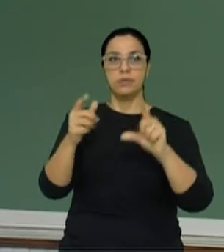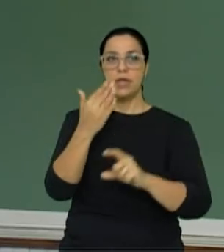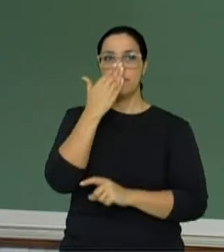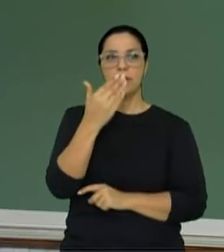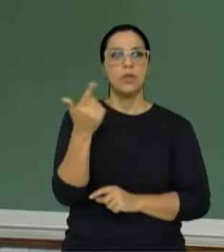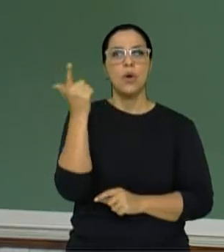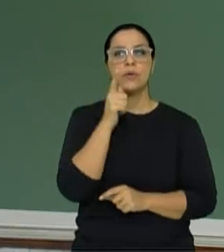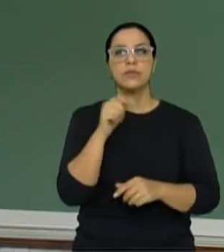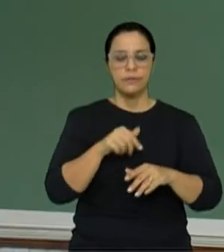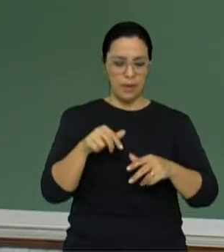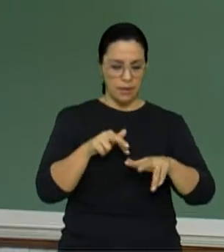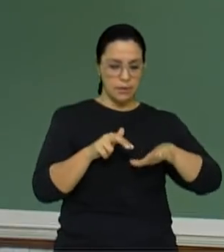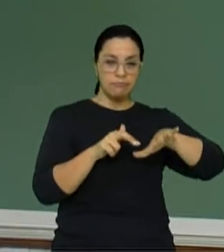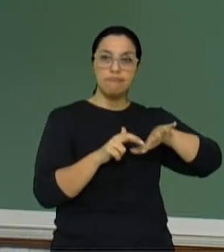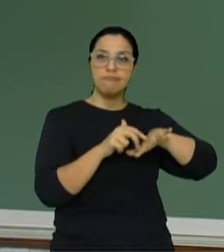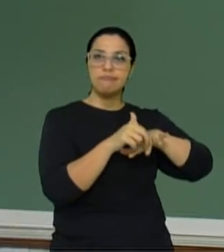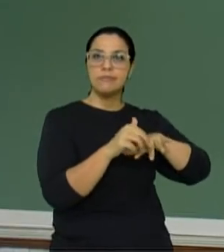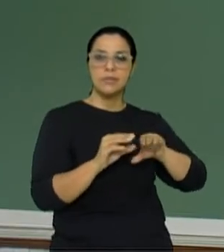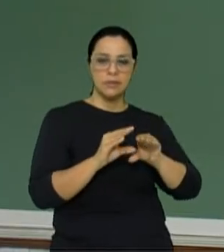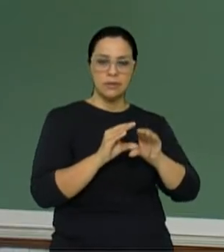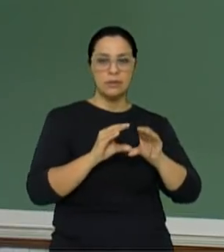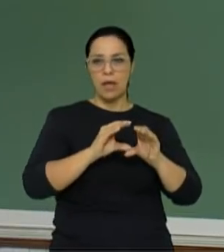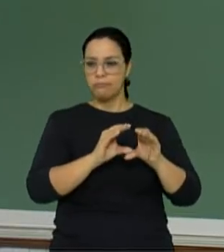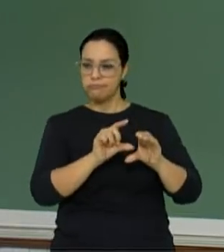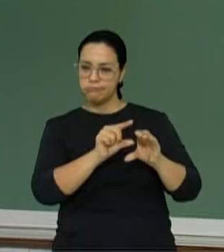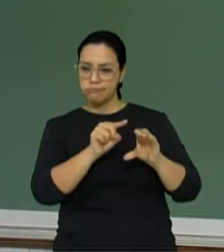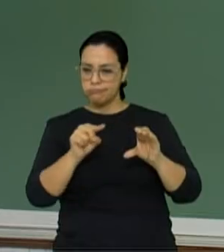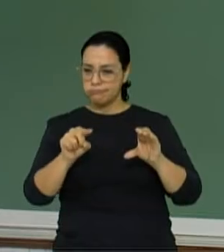eu não consigo ver essa parte, porque ela vai estar